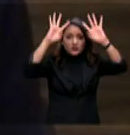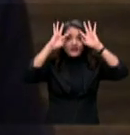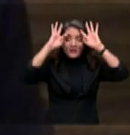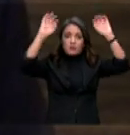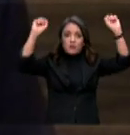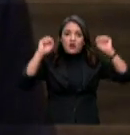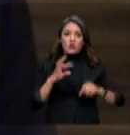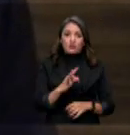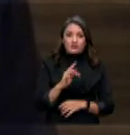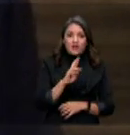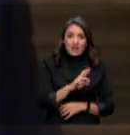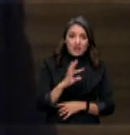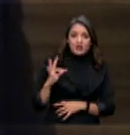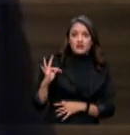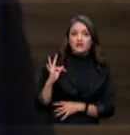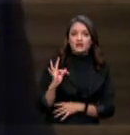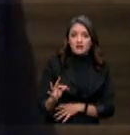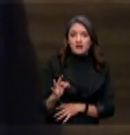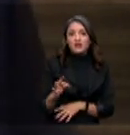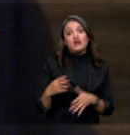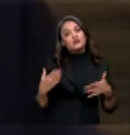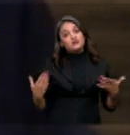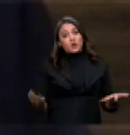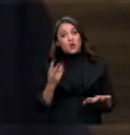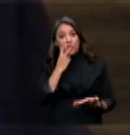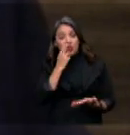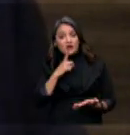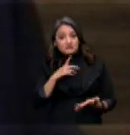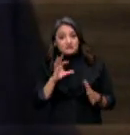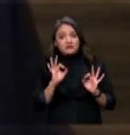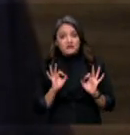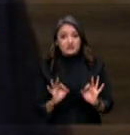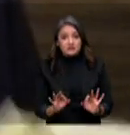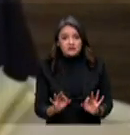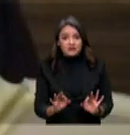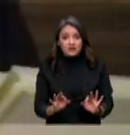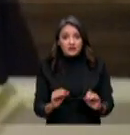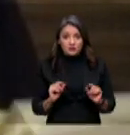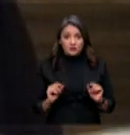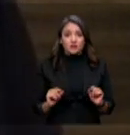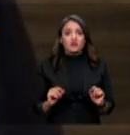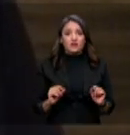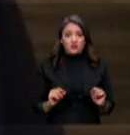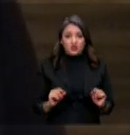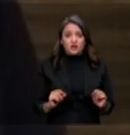do trabalho, eu acho que está correta a posição